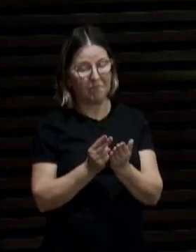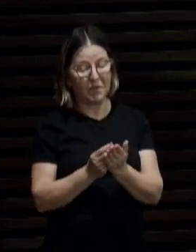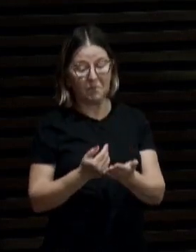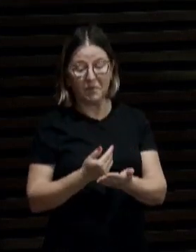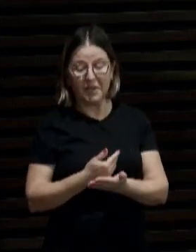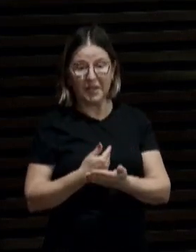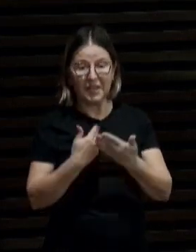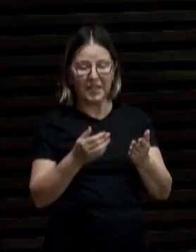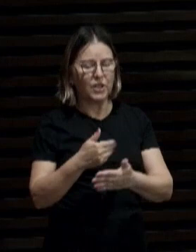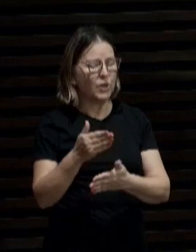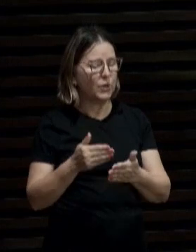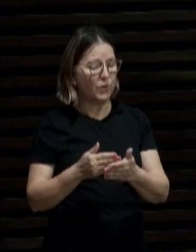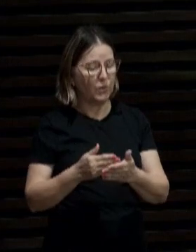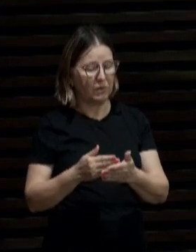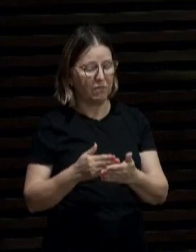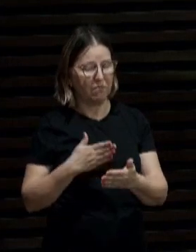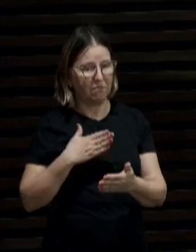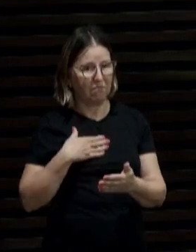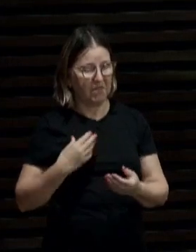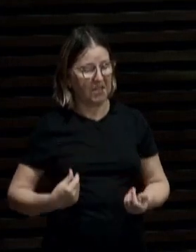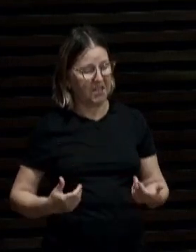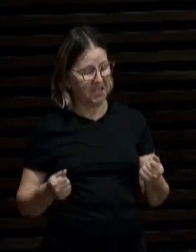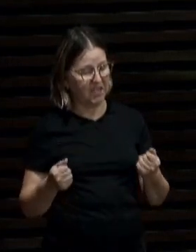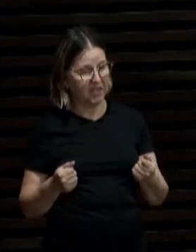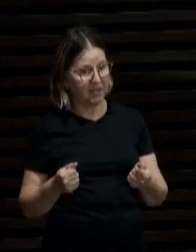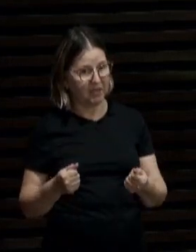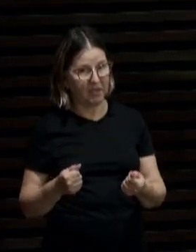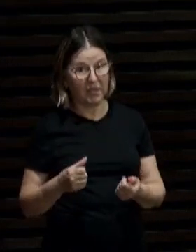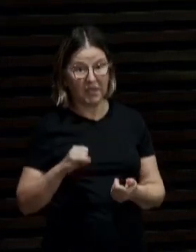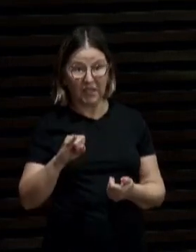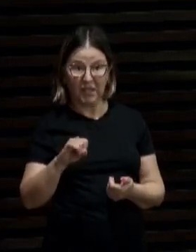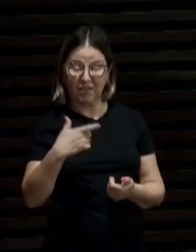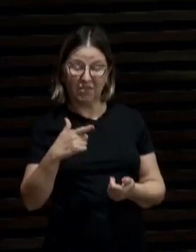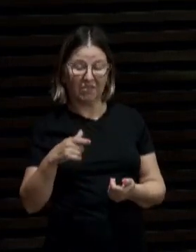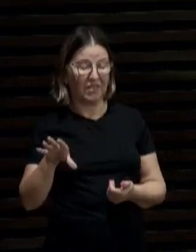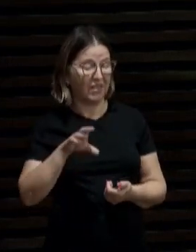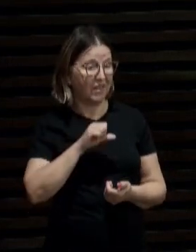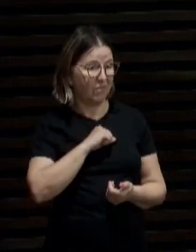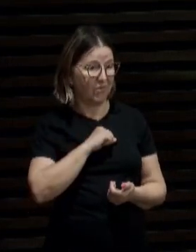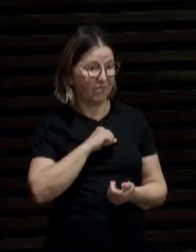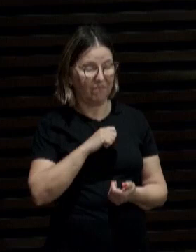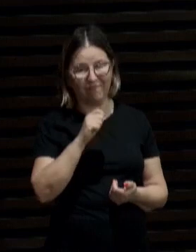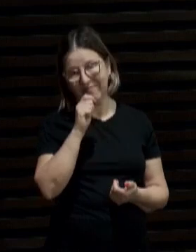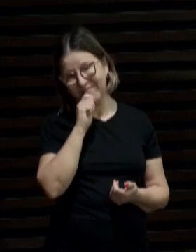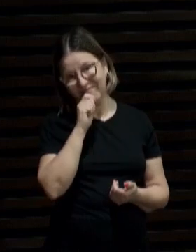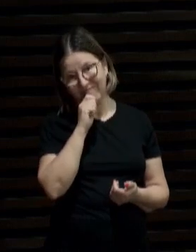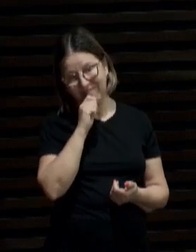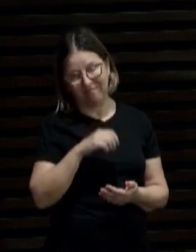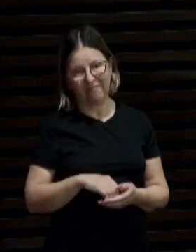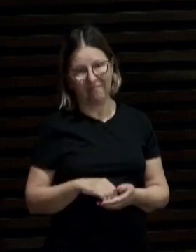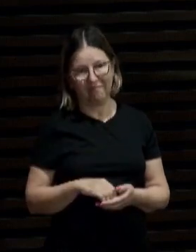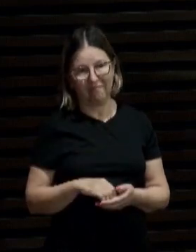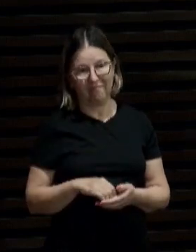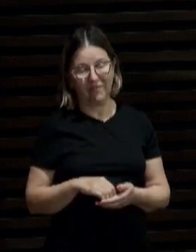se não tiver amor, ou seja, todas essas coisas podem ser feitas sem amor, elas podem ser feitas de maneira